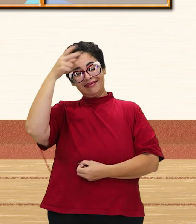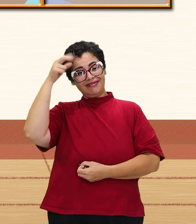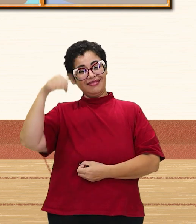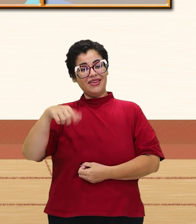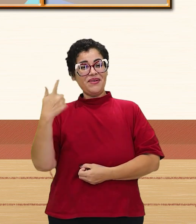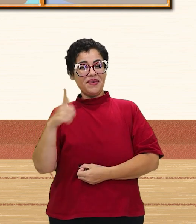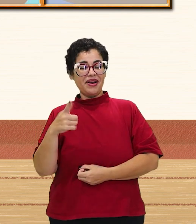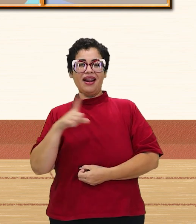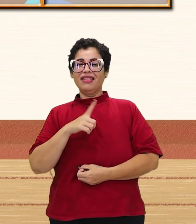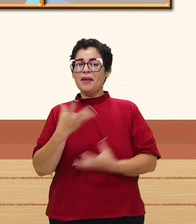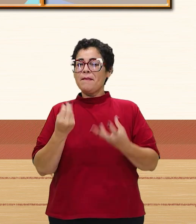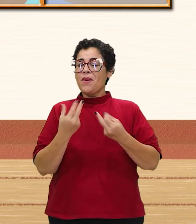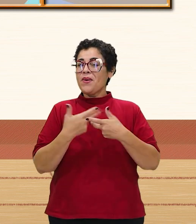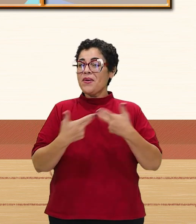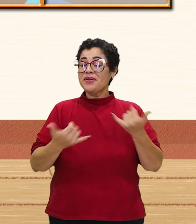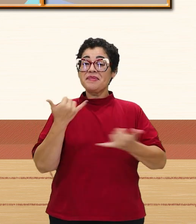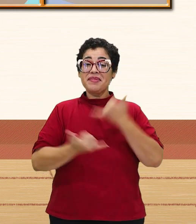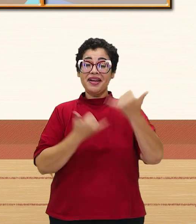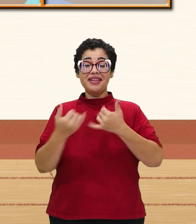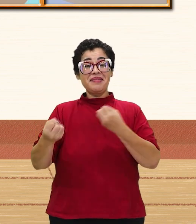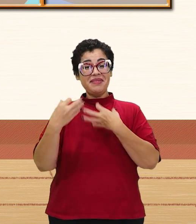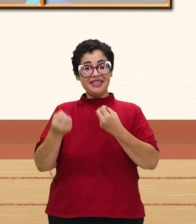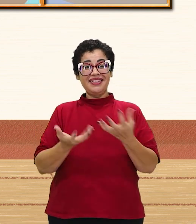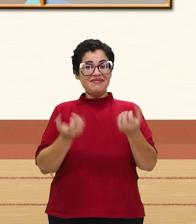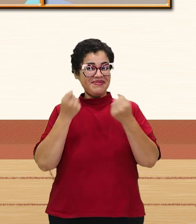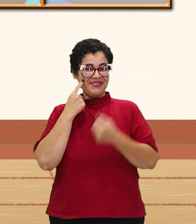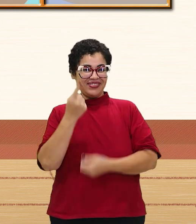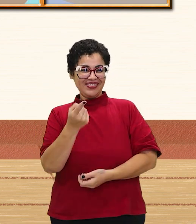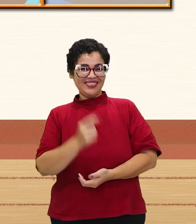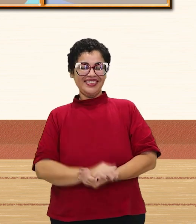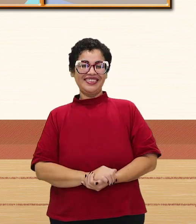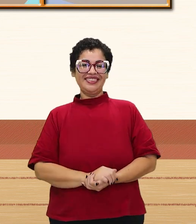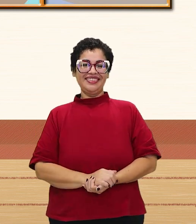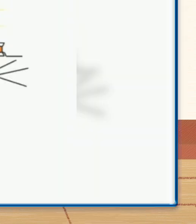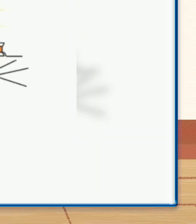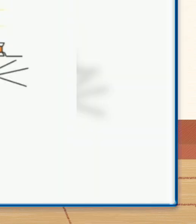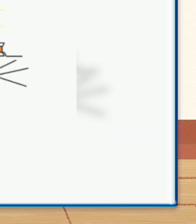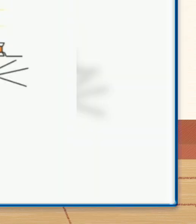de Goiânia e ela tem muita brincadeira boa para nos ensinar. Vamos lá?